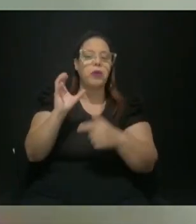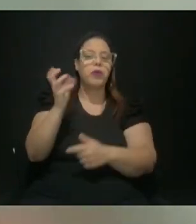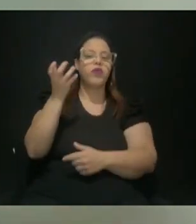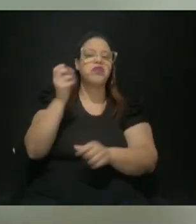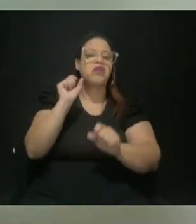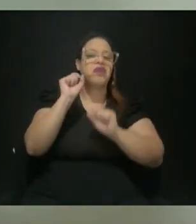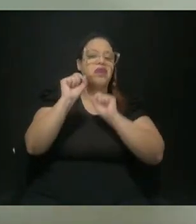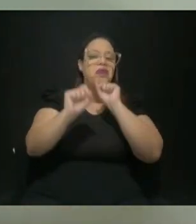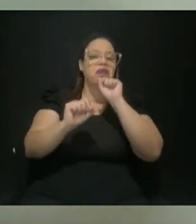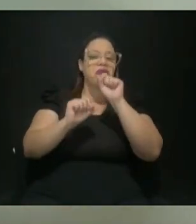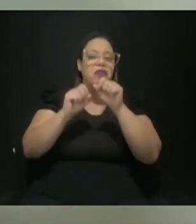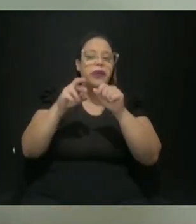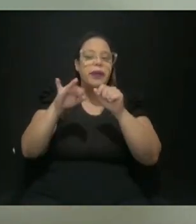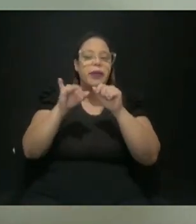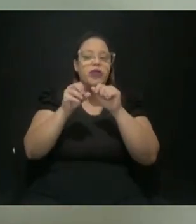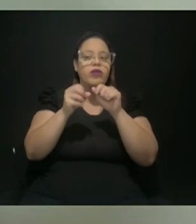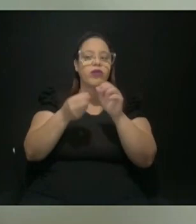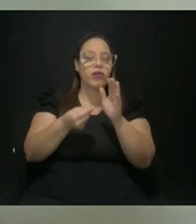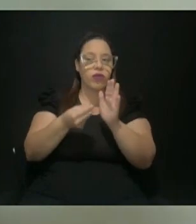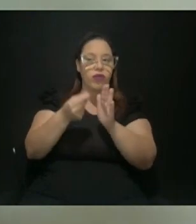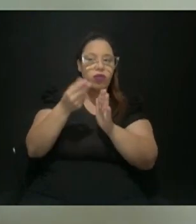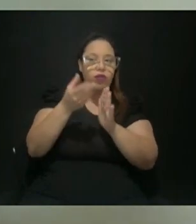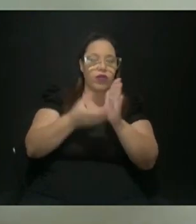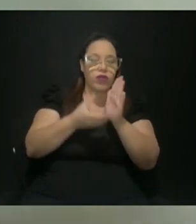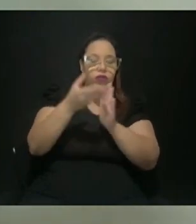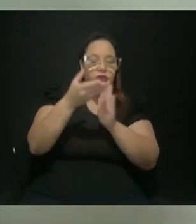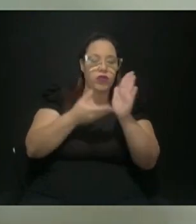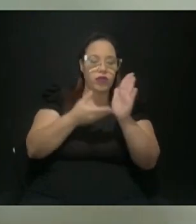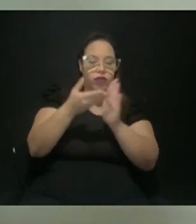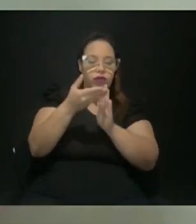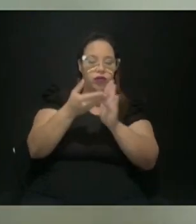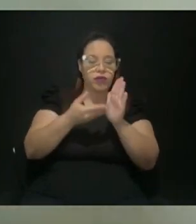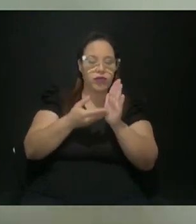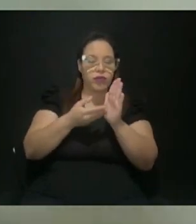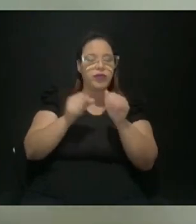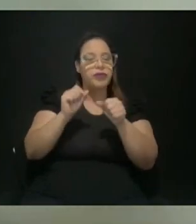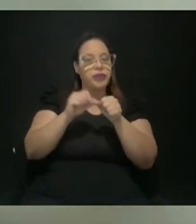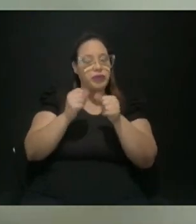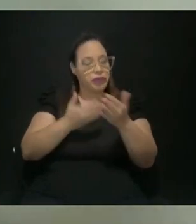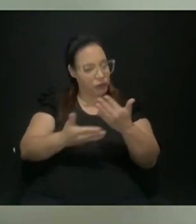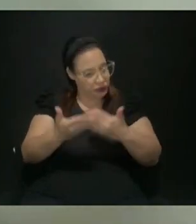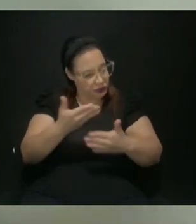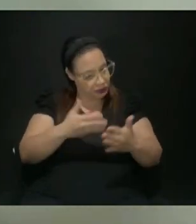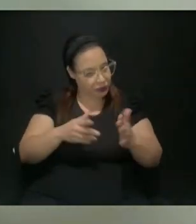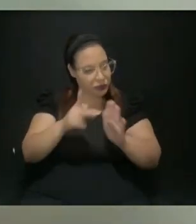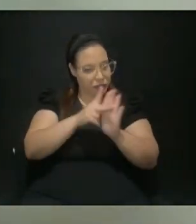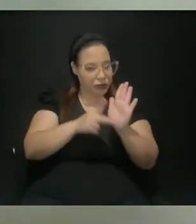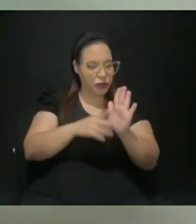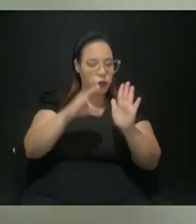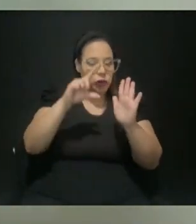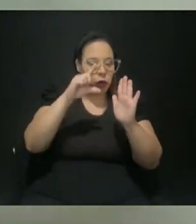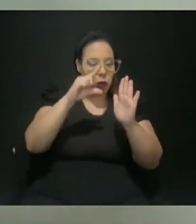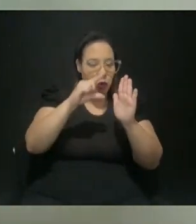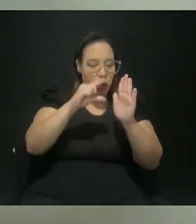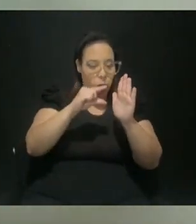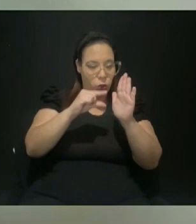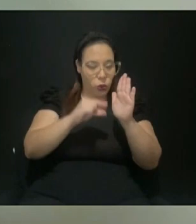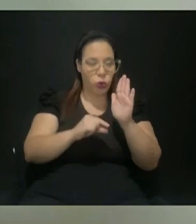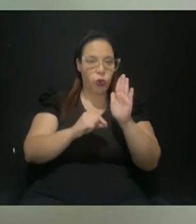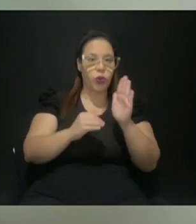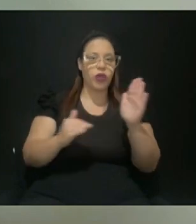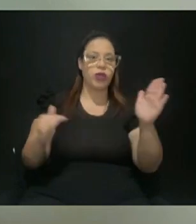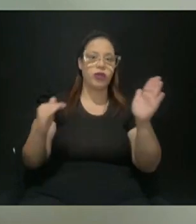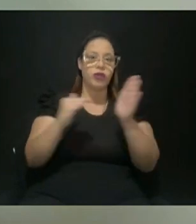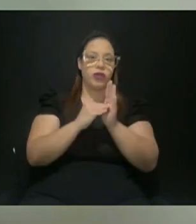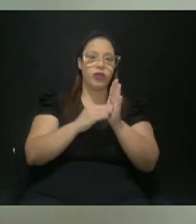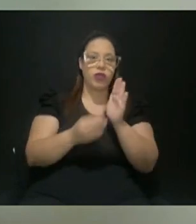emissões, quantificar, para justamente fazer e traçar um plano de reduções. E aí é que entra os créditos, né?